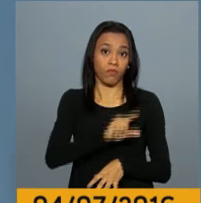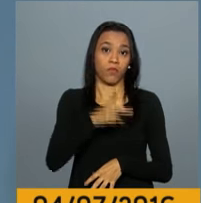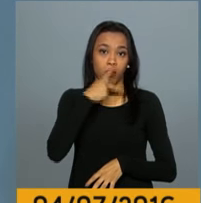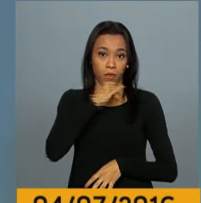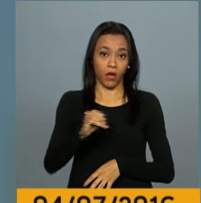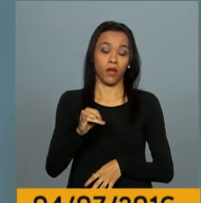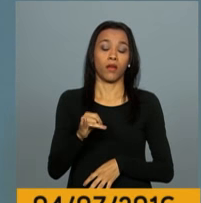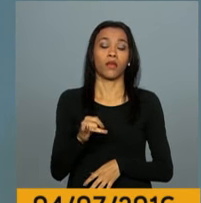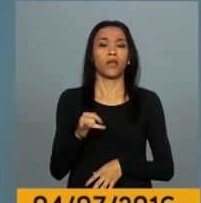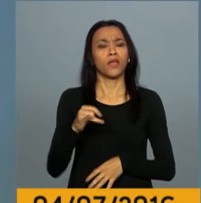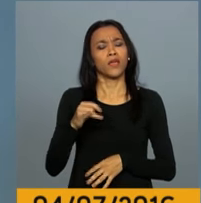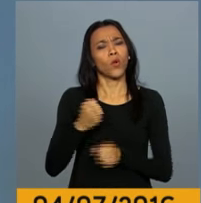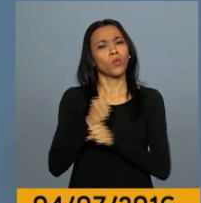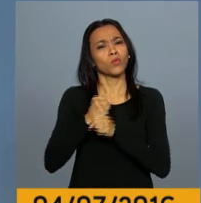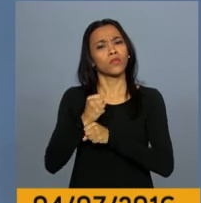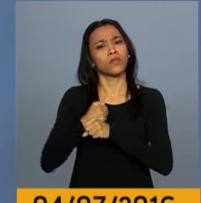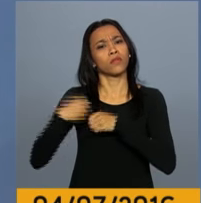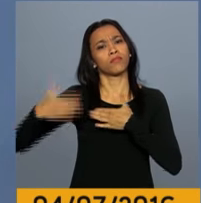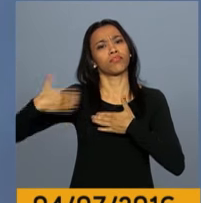e, ao longo do tempo,